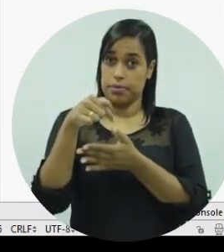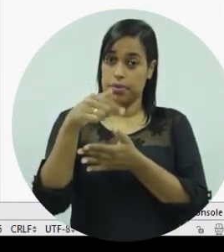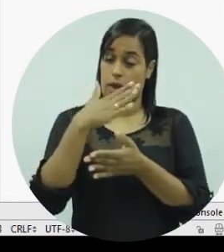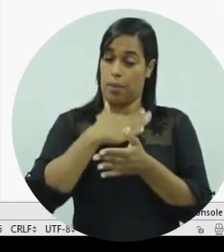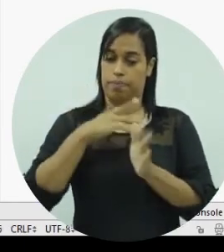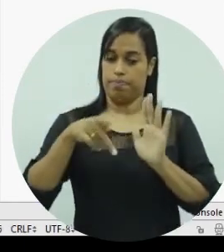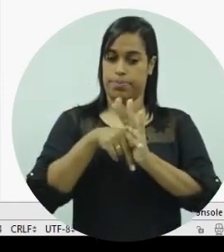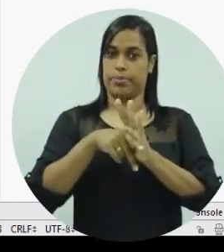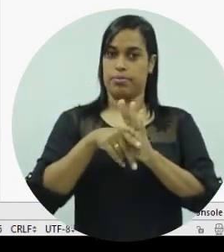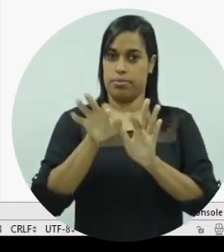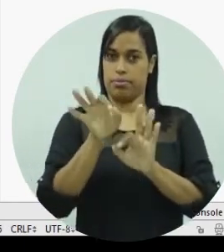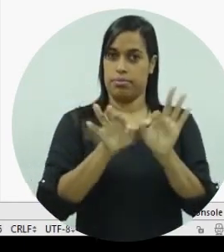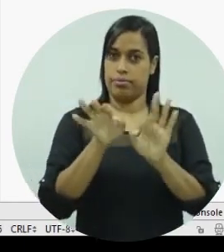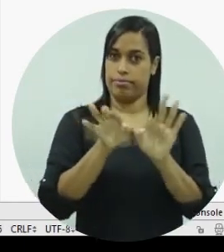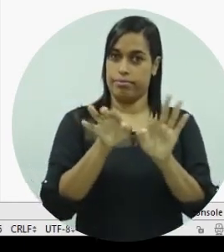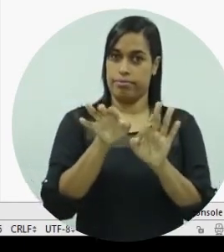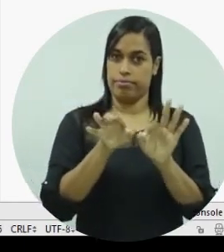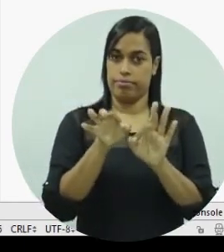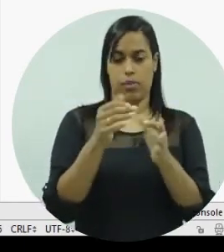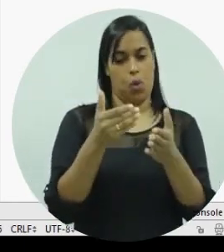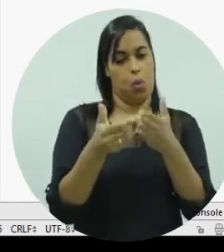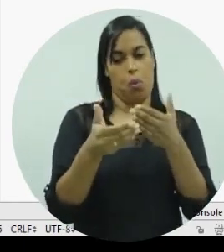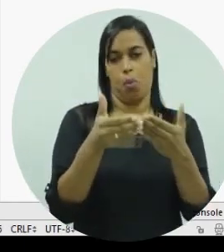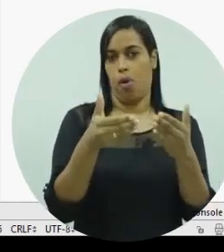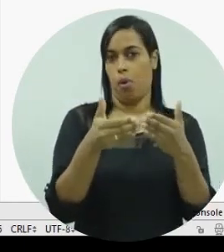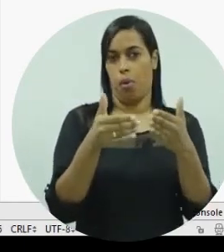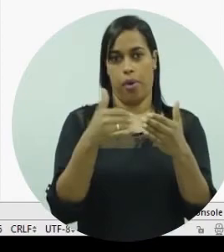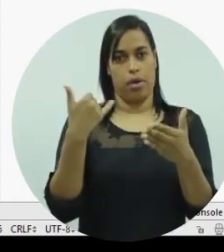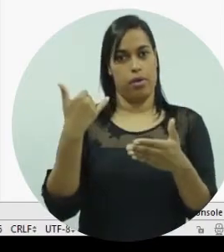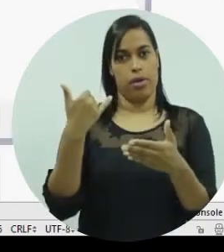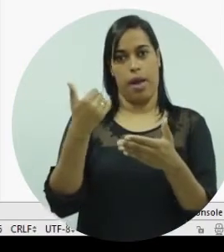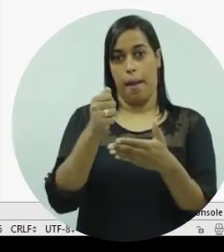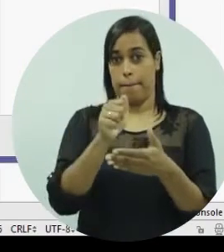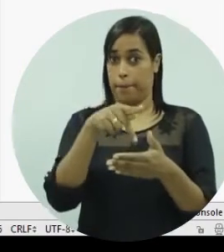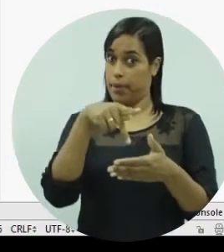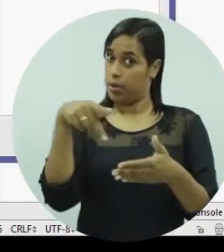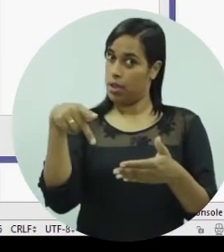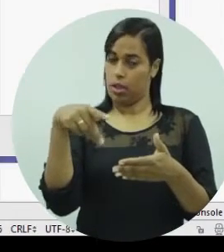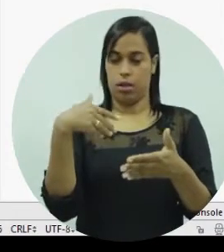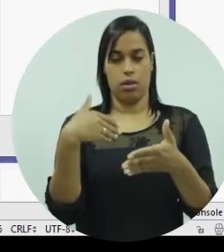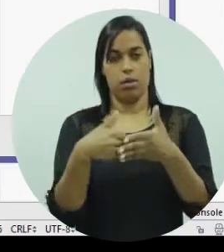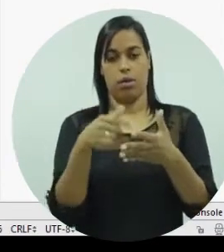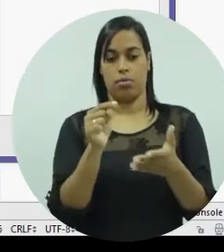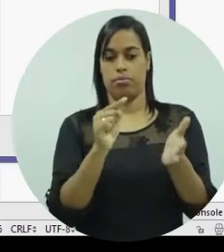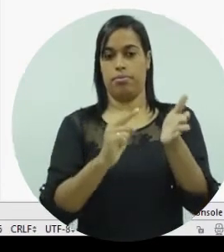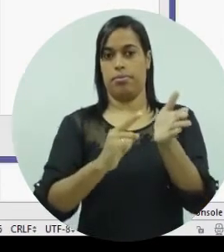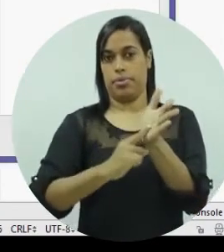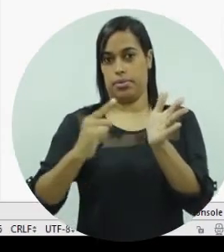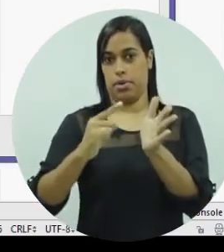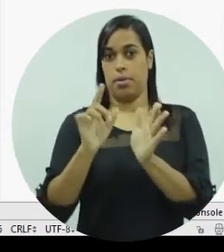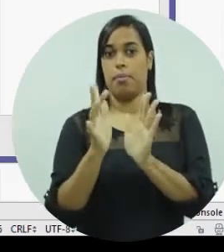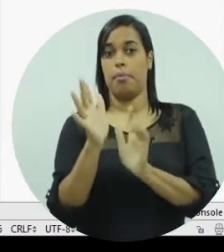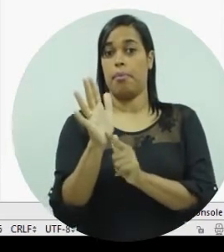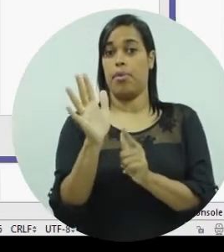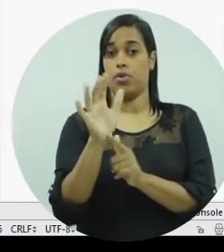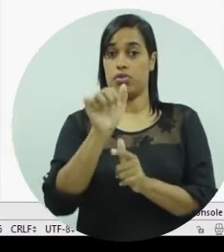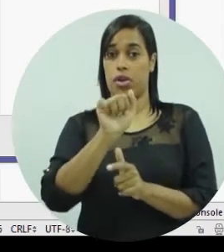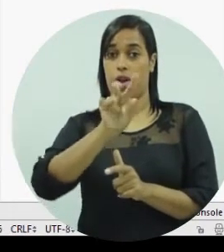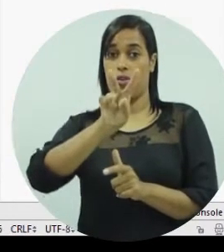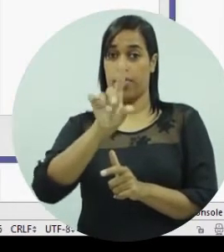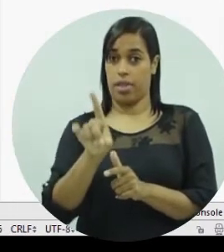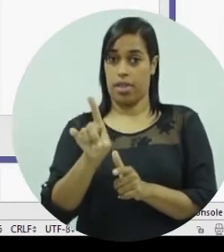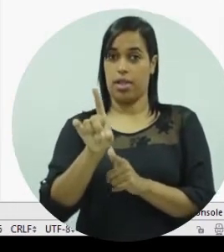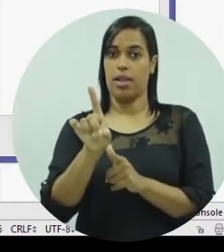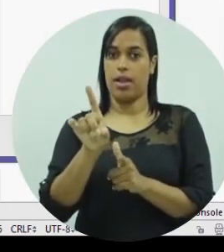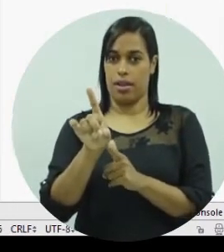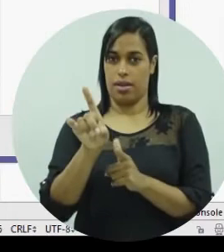um dispositivo, né? Emular um dispositivo Android. Para isso, eu clico nesse botão que ele vai mostrar o AVD,